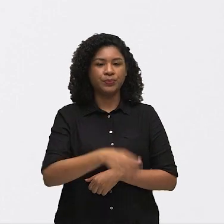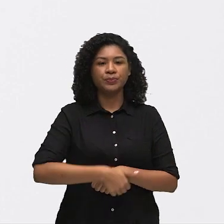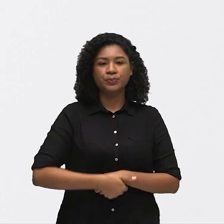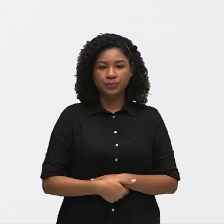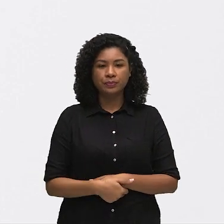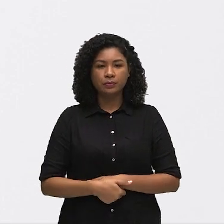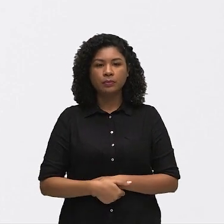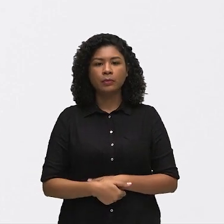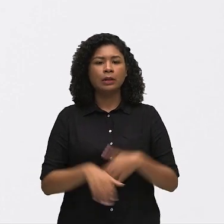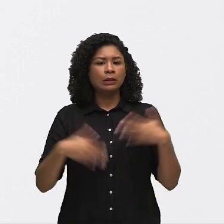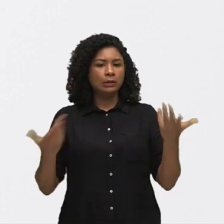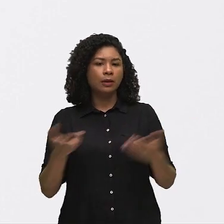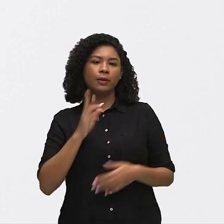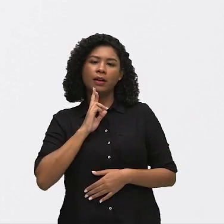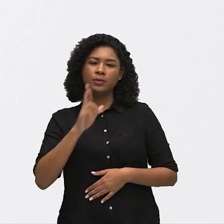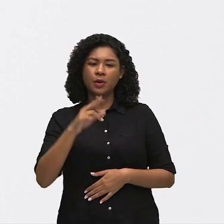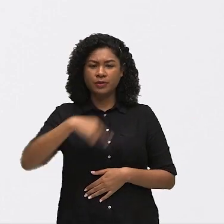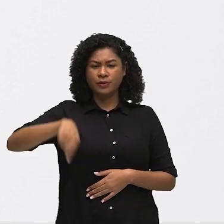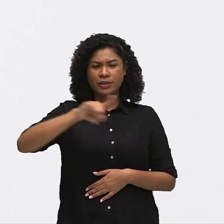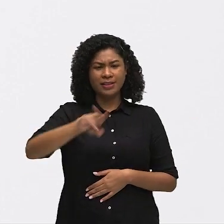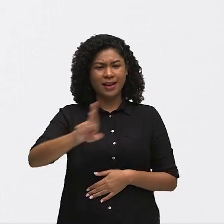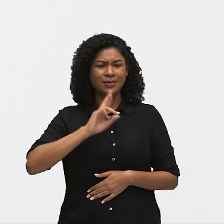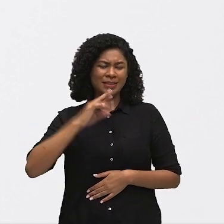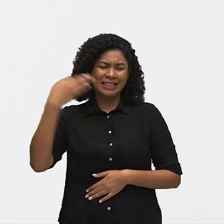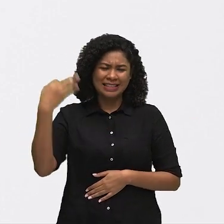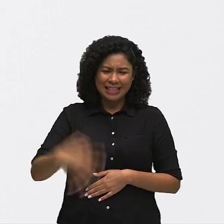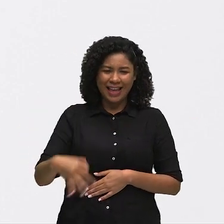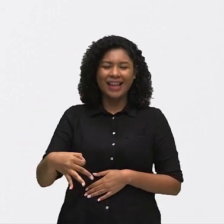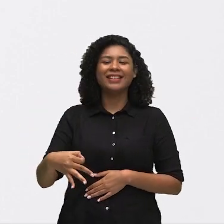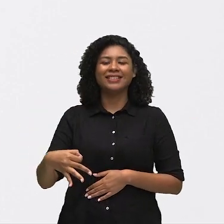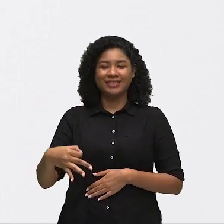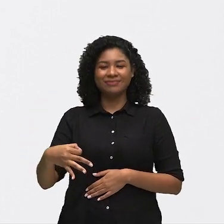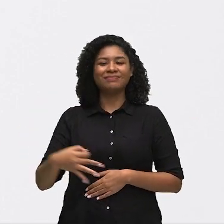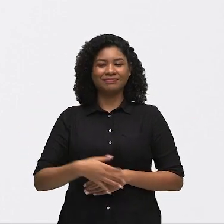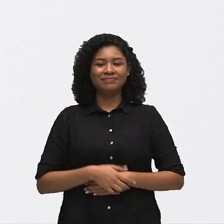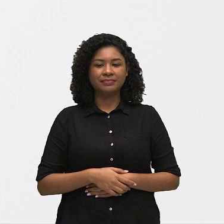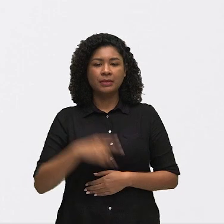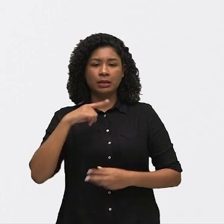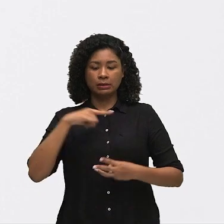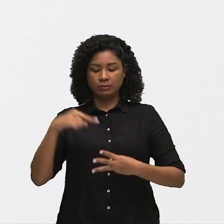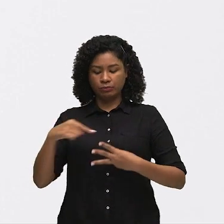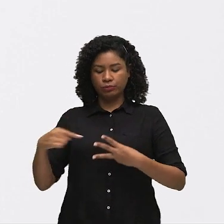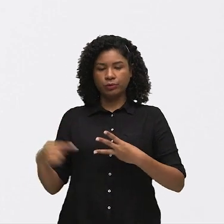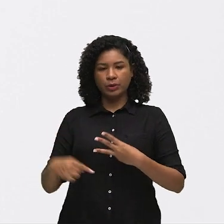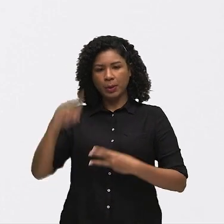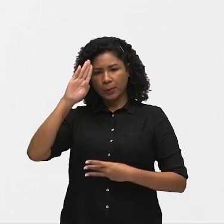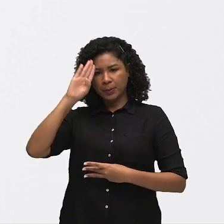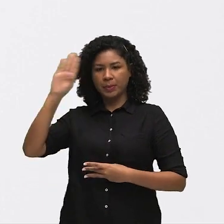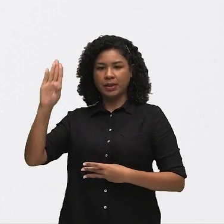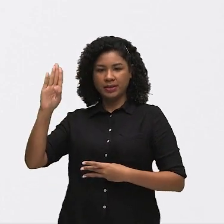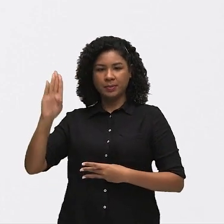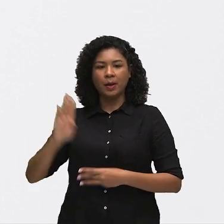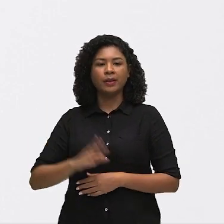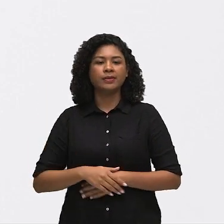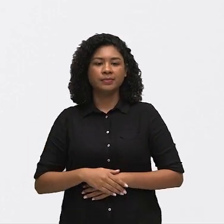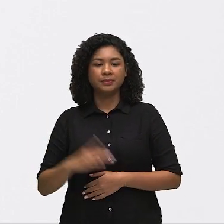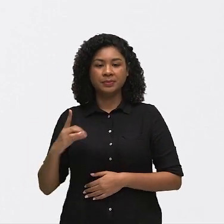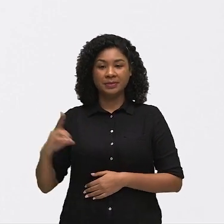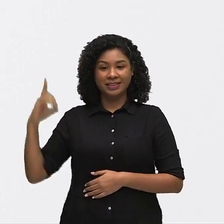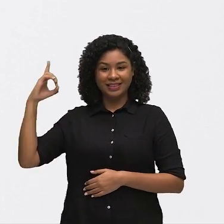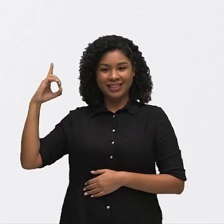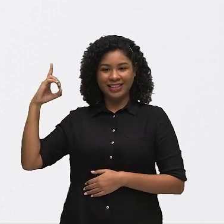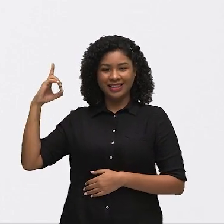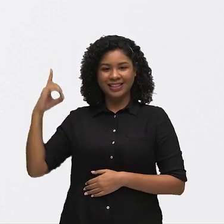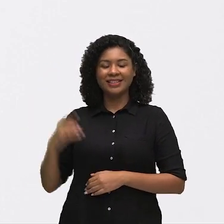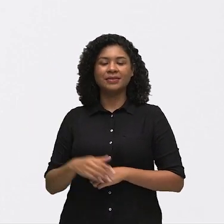como resposta, vocês estavam muito certos, né? A gente tem essas 3 formas verbais aí no imperativo